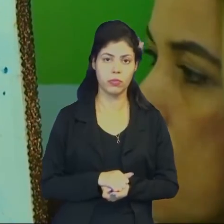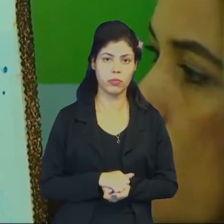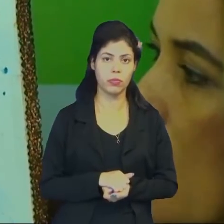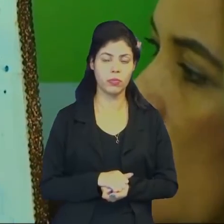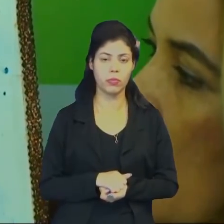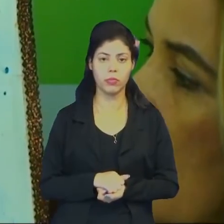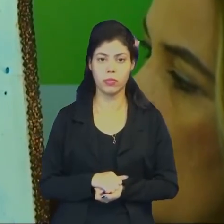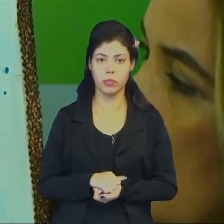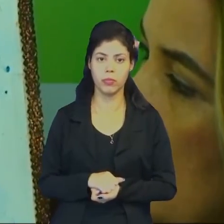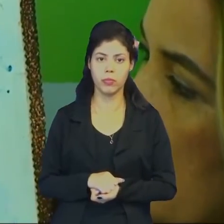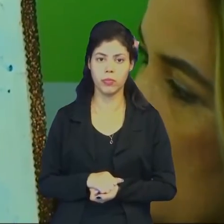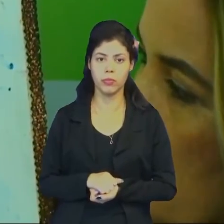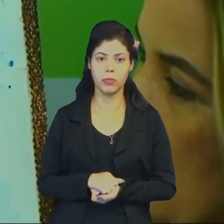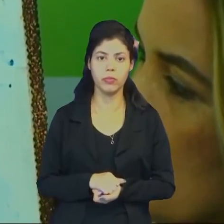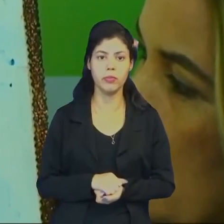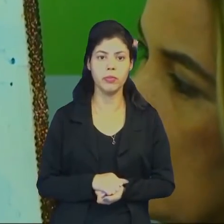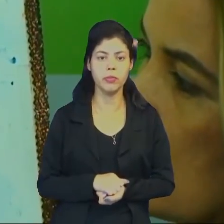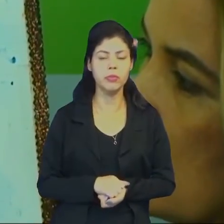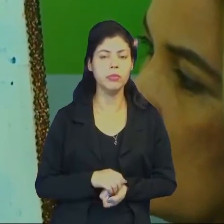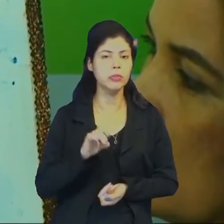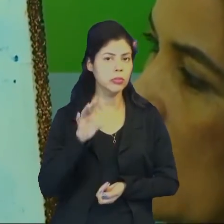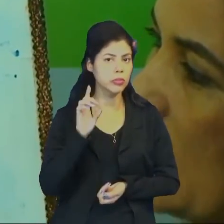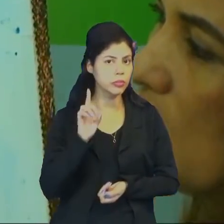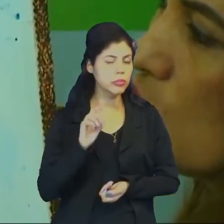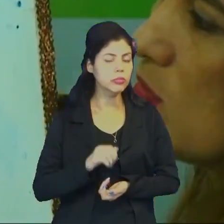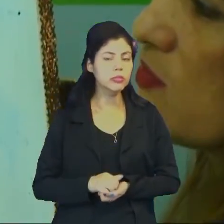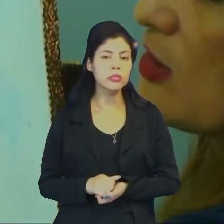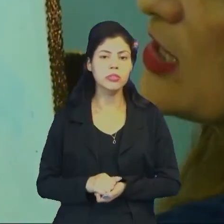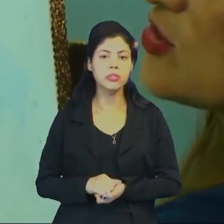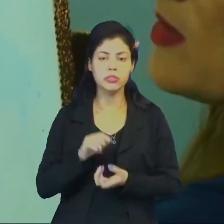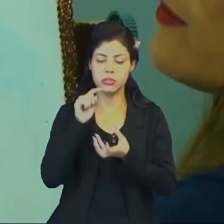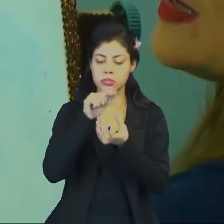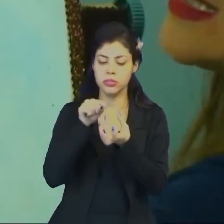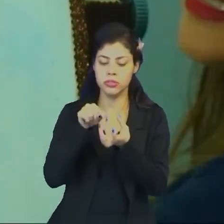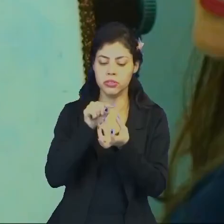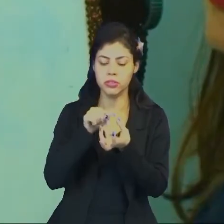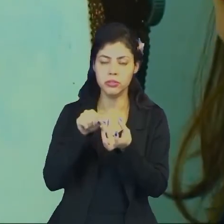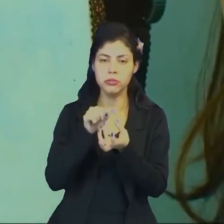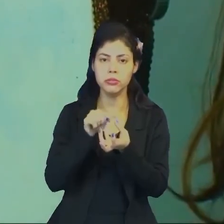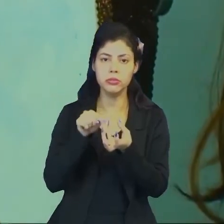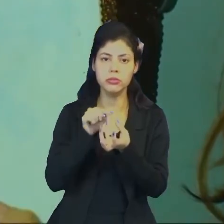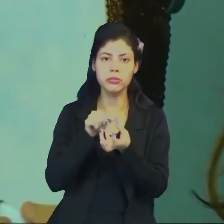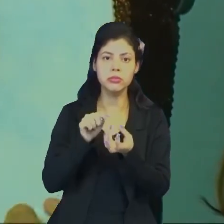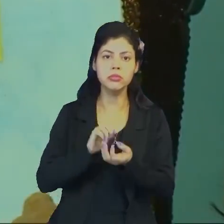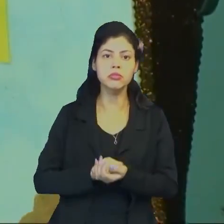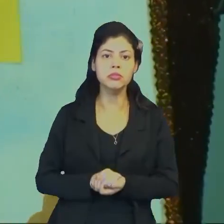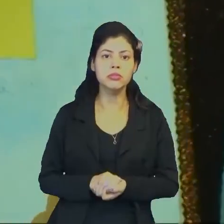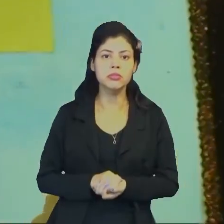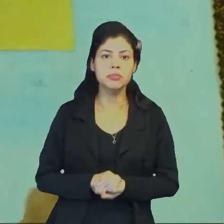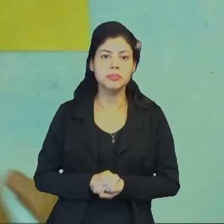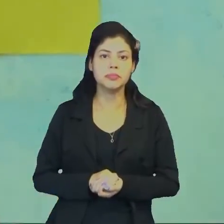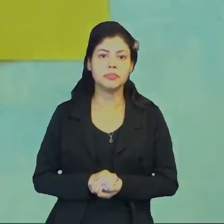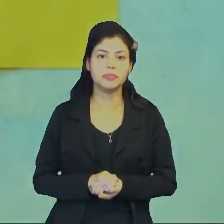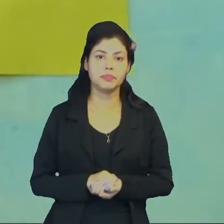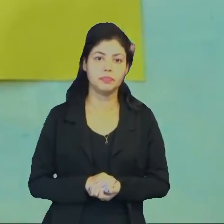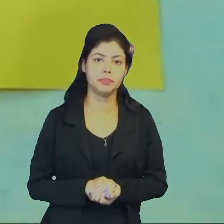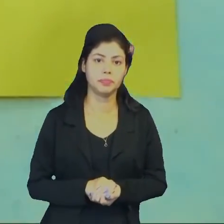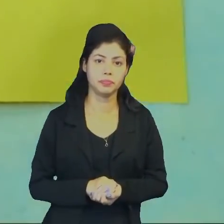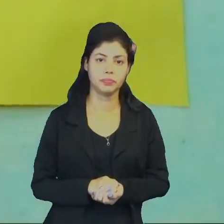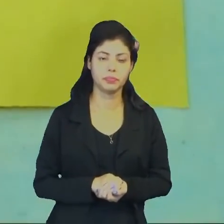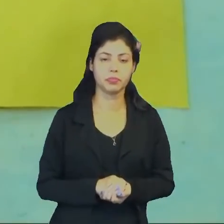né? E é somente um S, ó. Aqui, ó, duas vogais também. Vizinho,